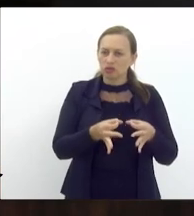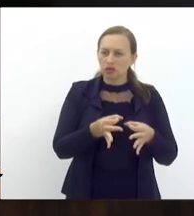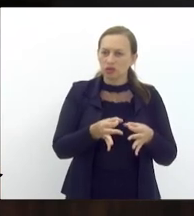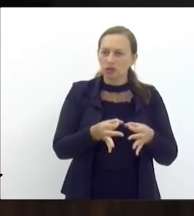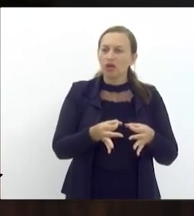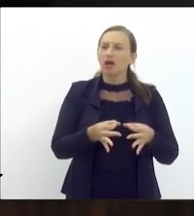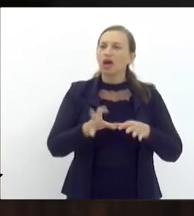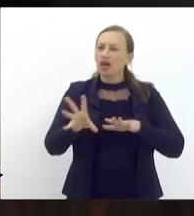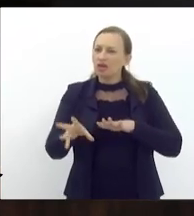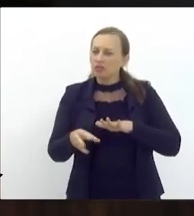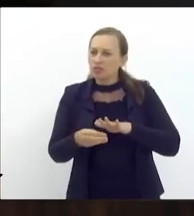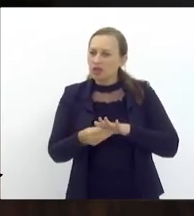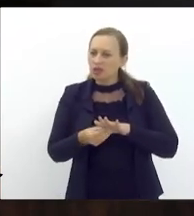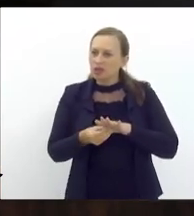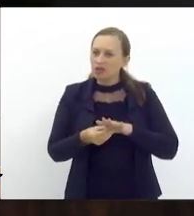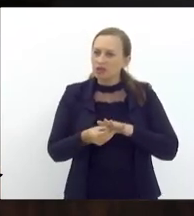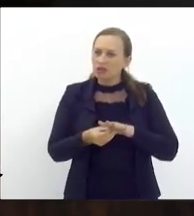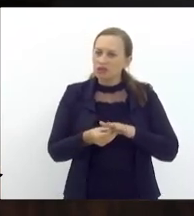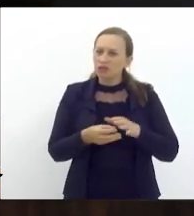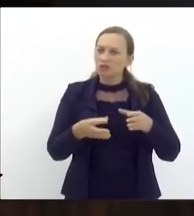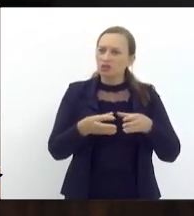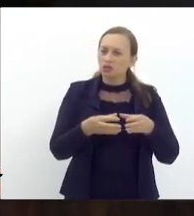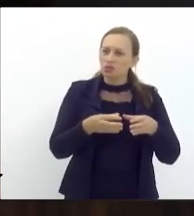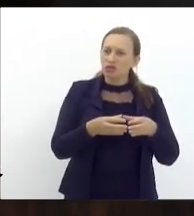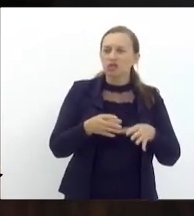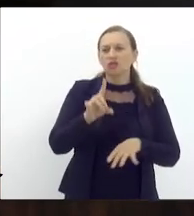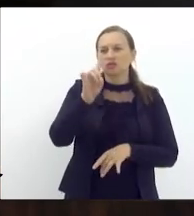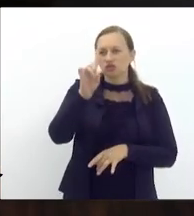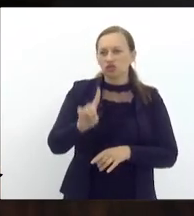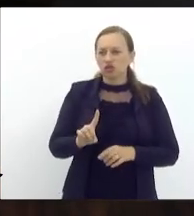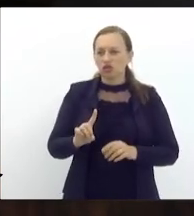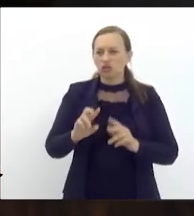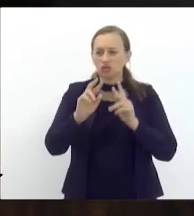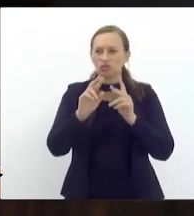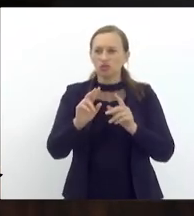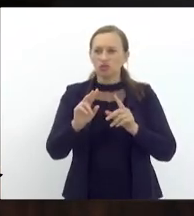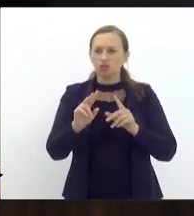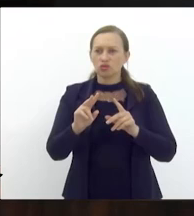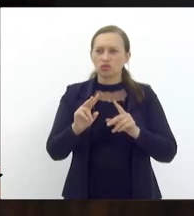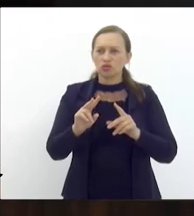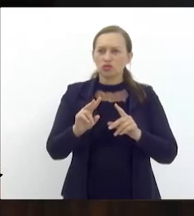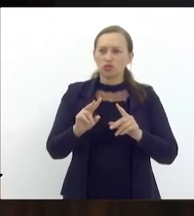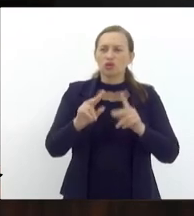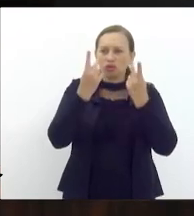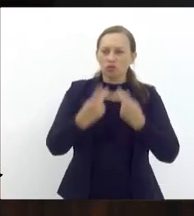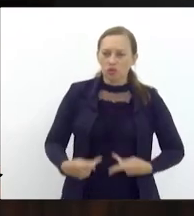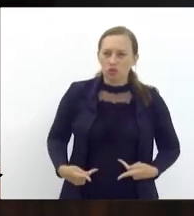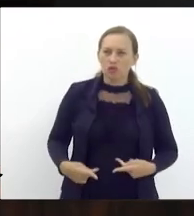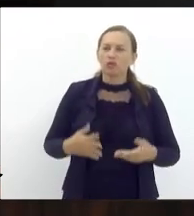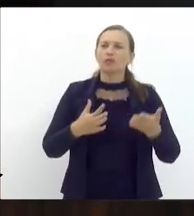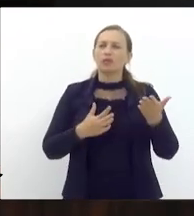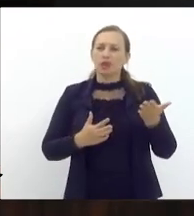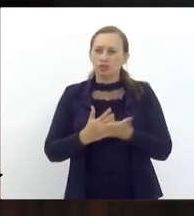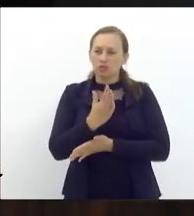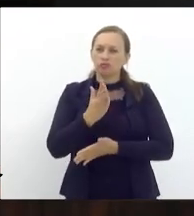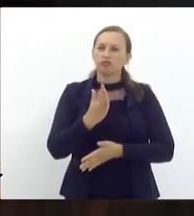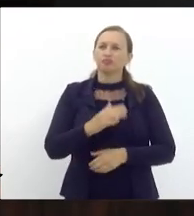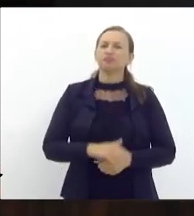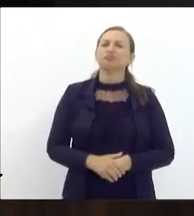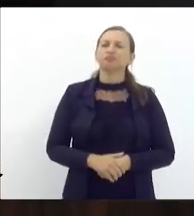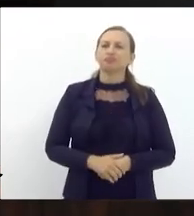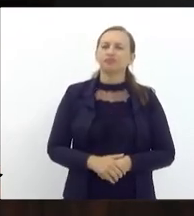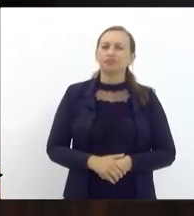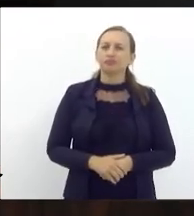a emenda da Comissão Direitos Humanos senhores que aprovam permanentes Como estão aprovados